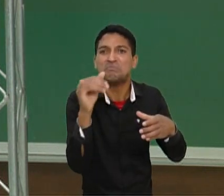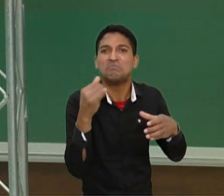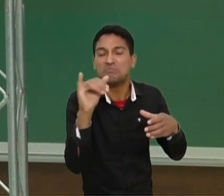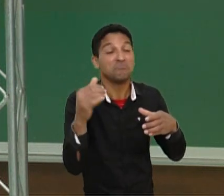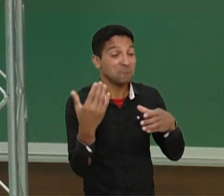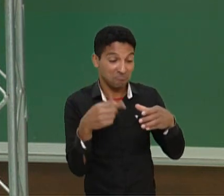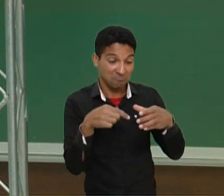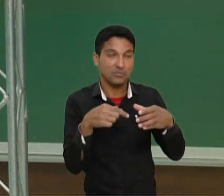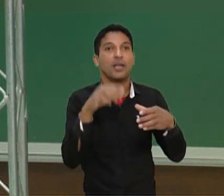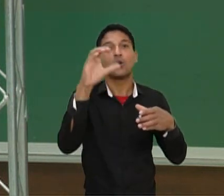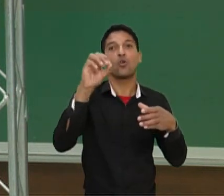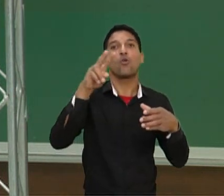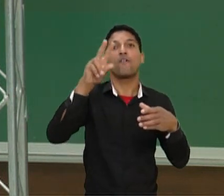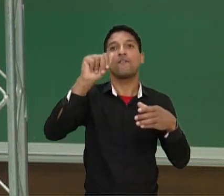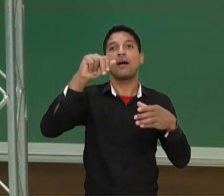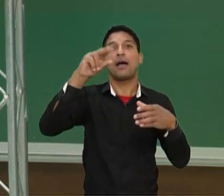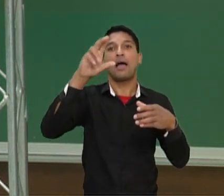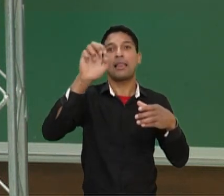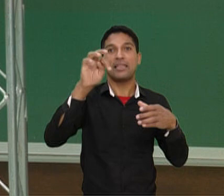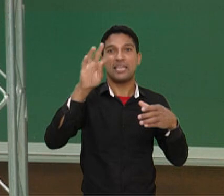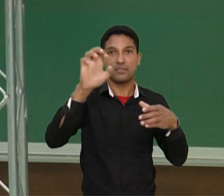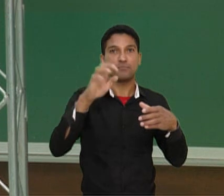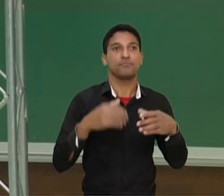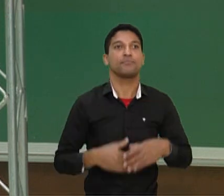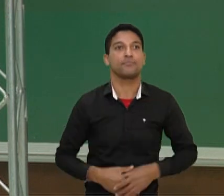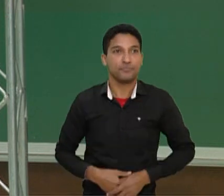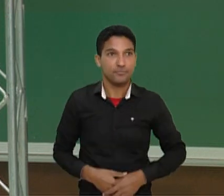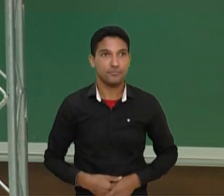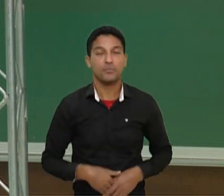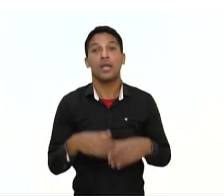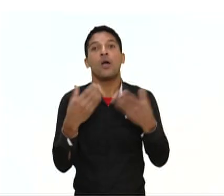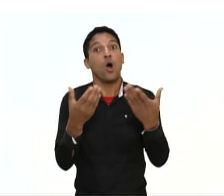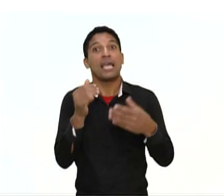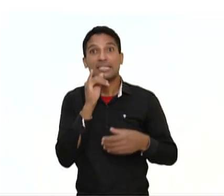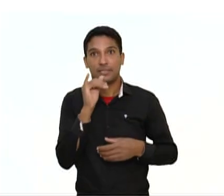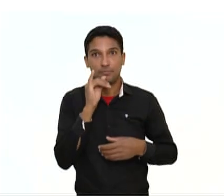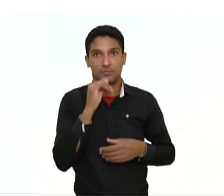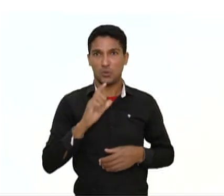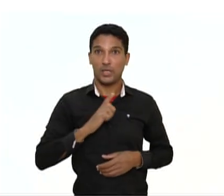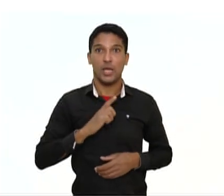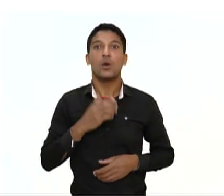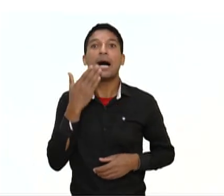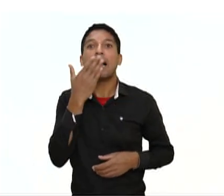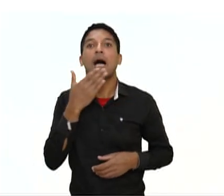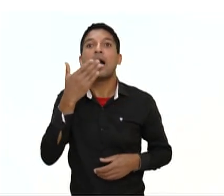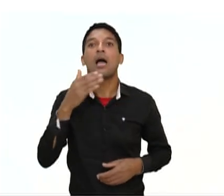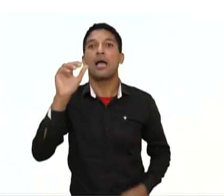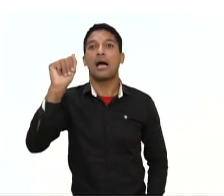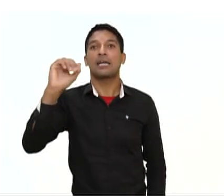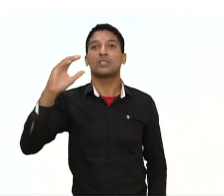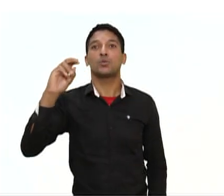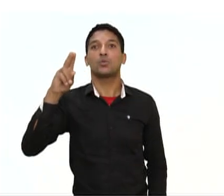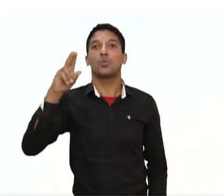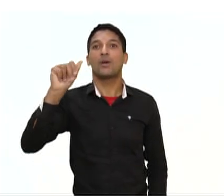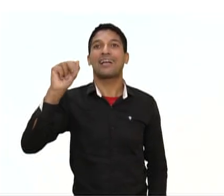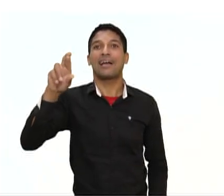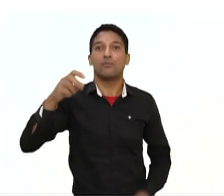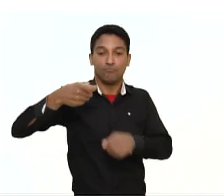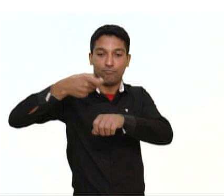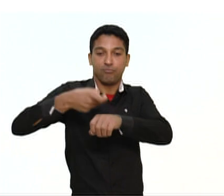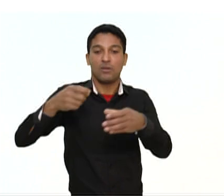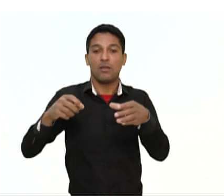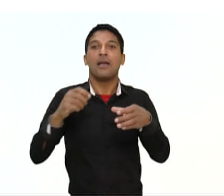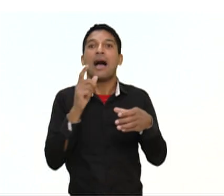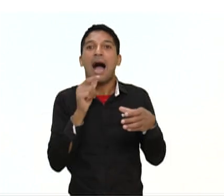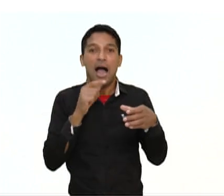Maravilha então, galera. Então, por exemplo, eu tenho açúcar, né? O açúcar está no estado sólido. Eu jogo na